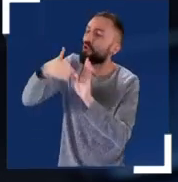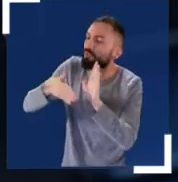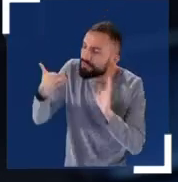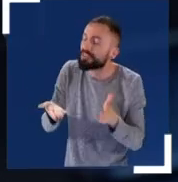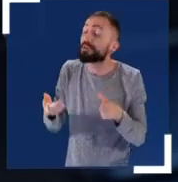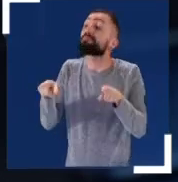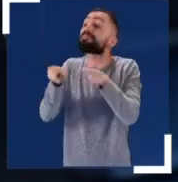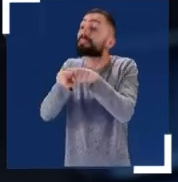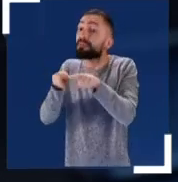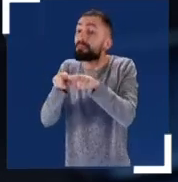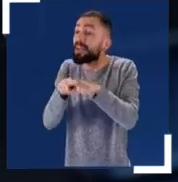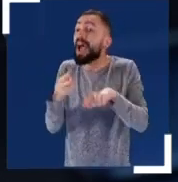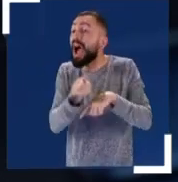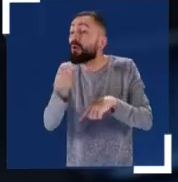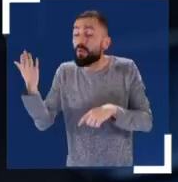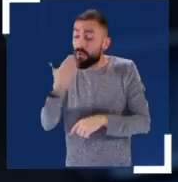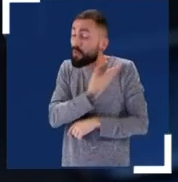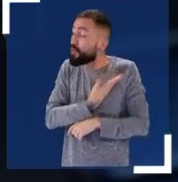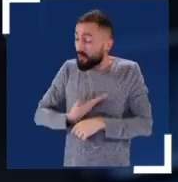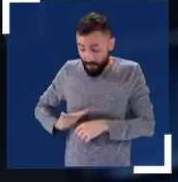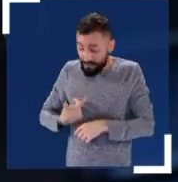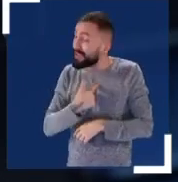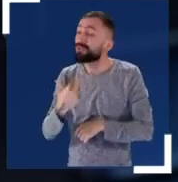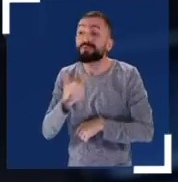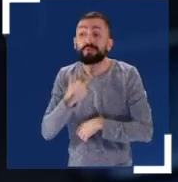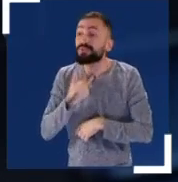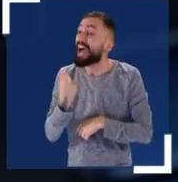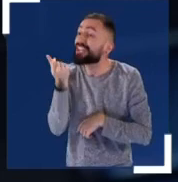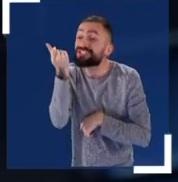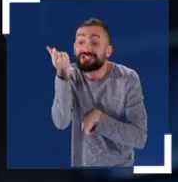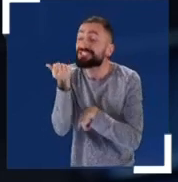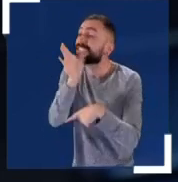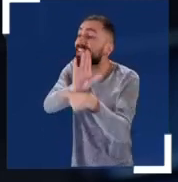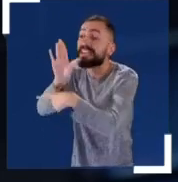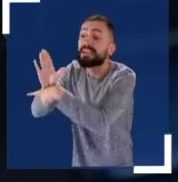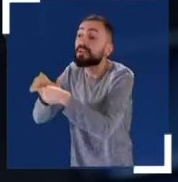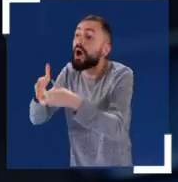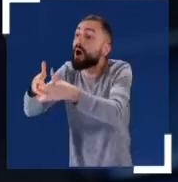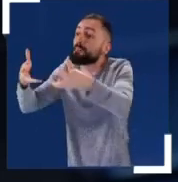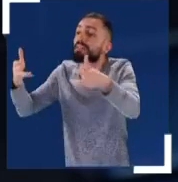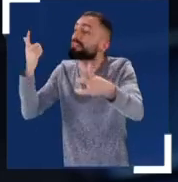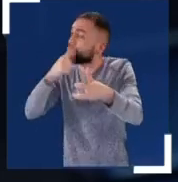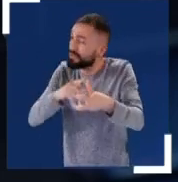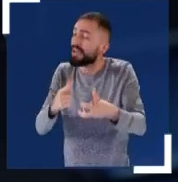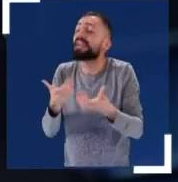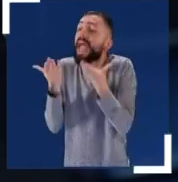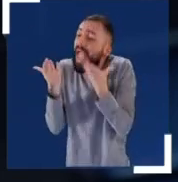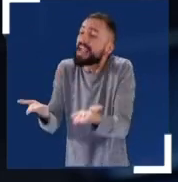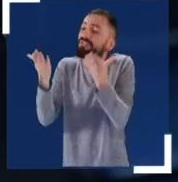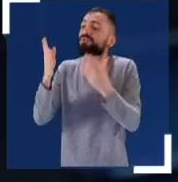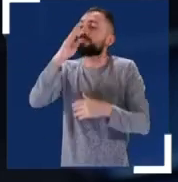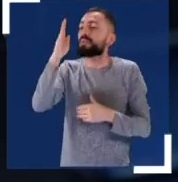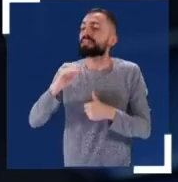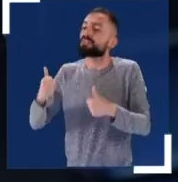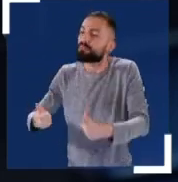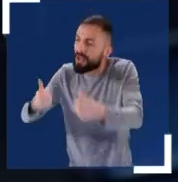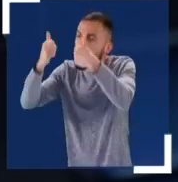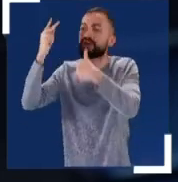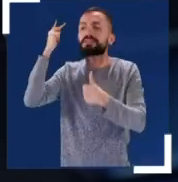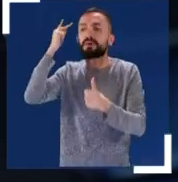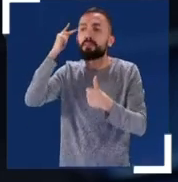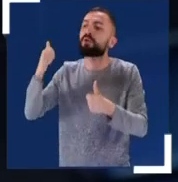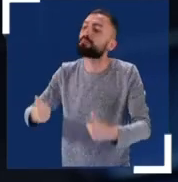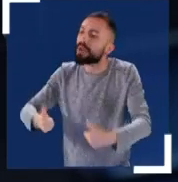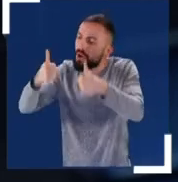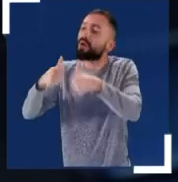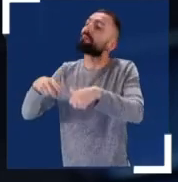setores que hoje a área pública não tem condição e recursos suficientes para expandir. É isso, um Brasil melhor, um São Paulo melhor, para